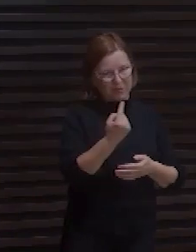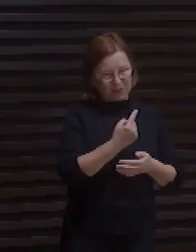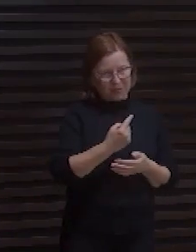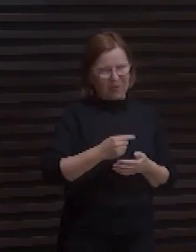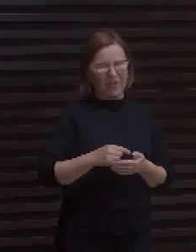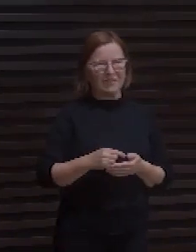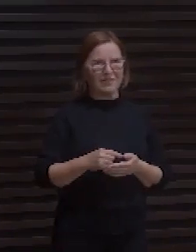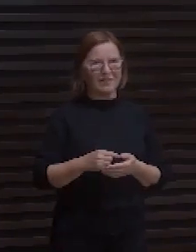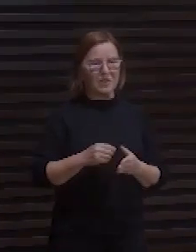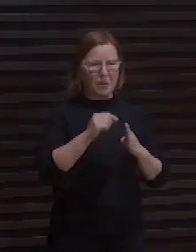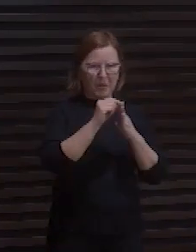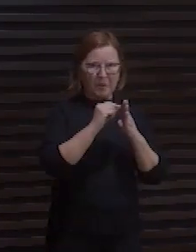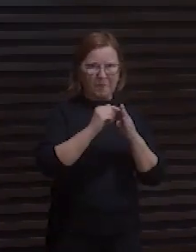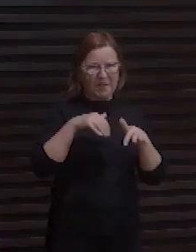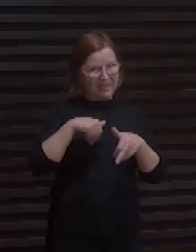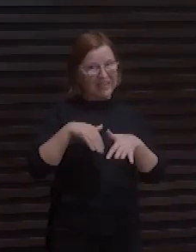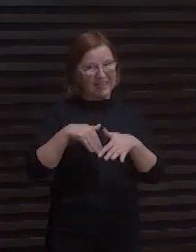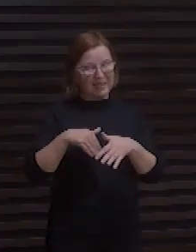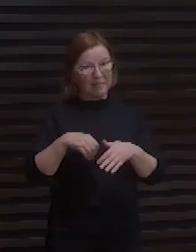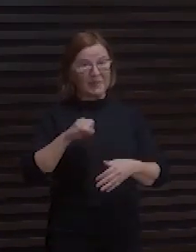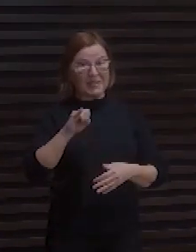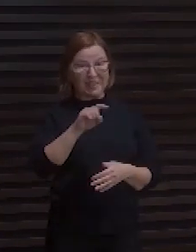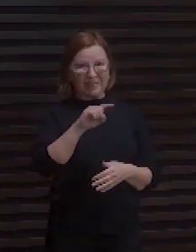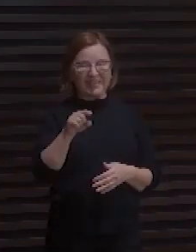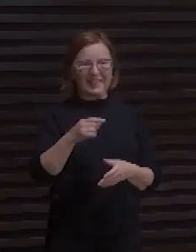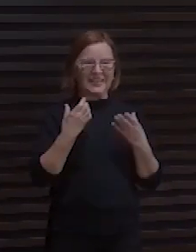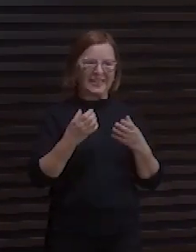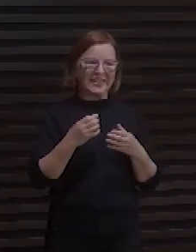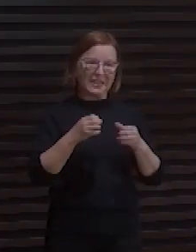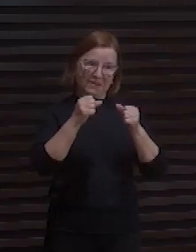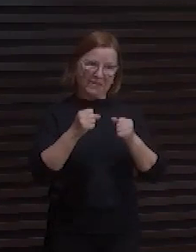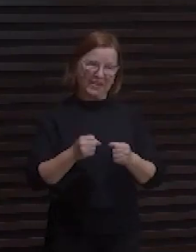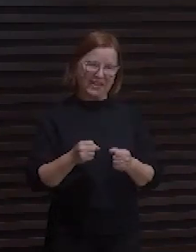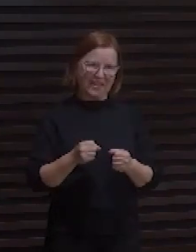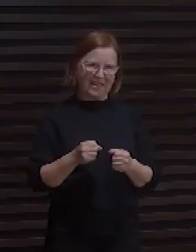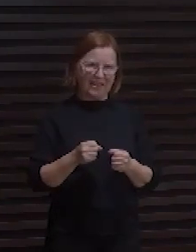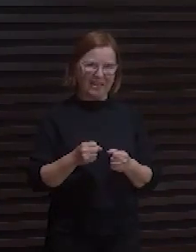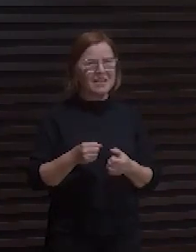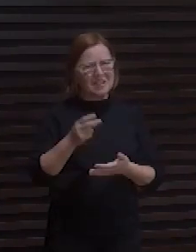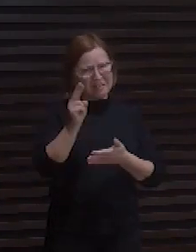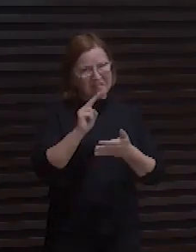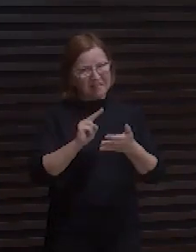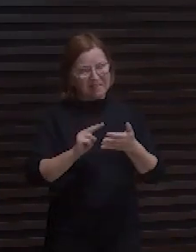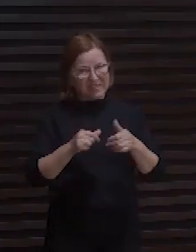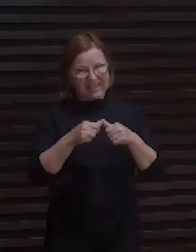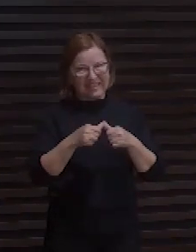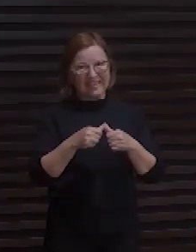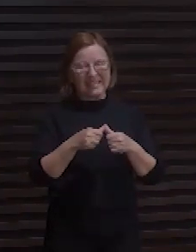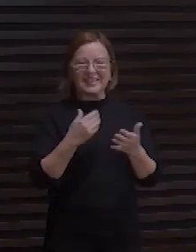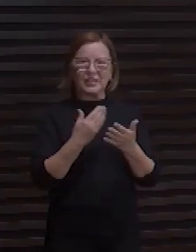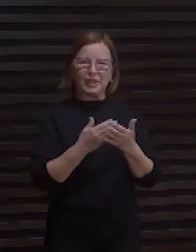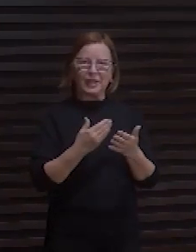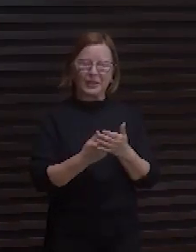mês de setembro. Então, se vocês quiserem e puderem, deem uma olhada nesse estudo que foi